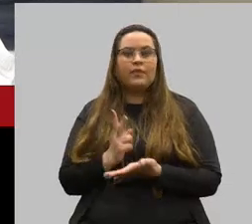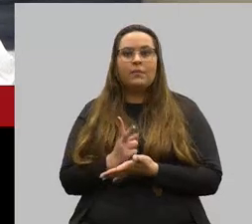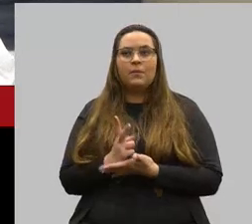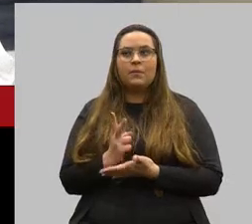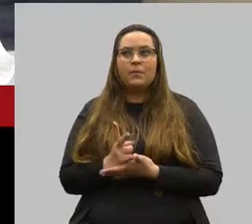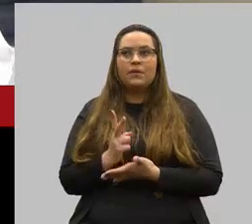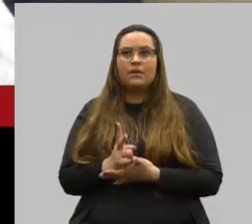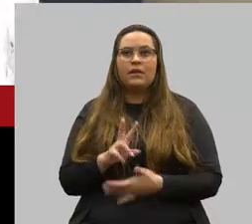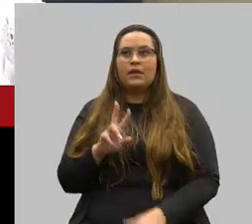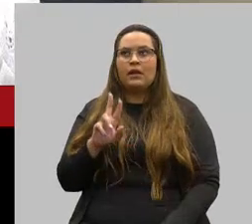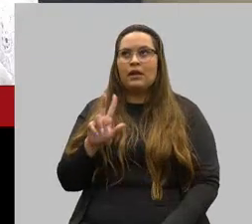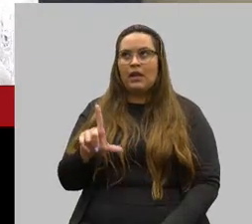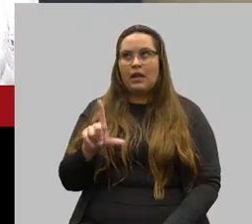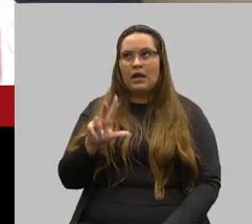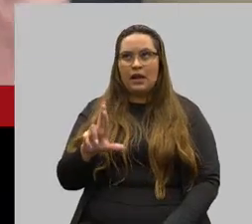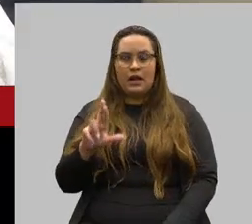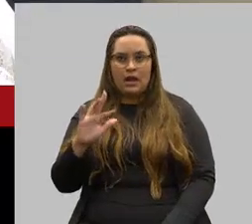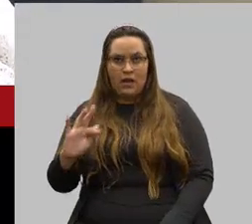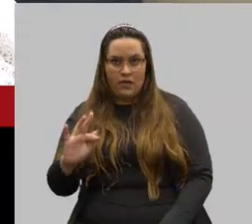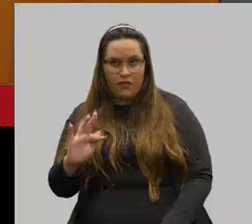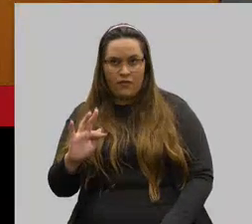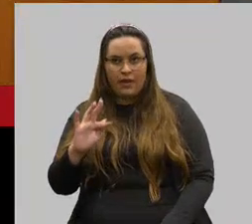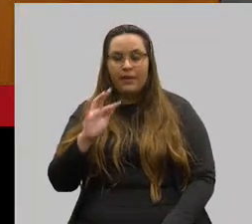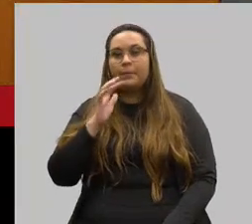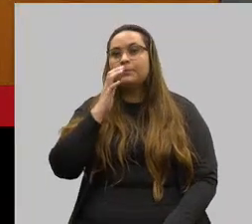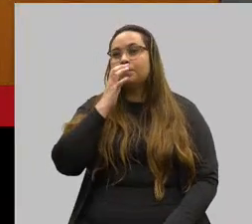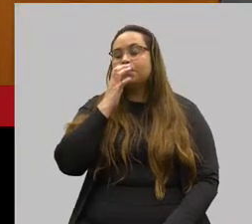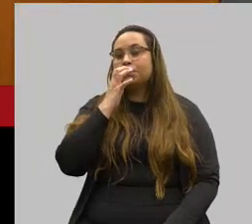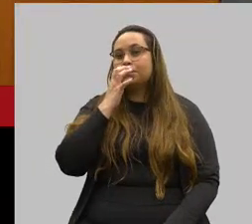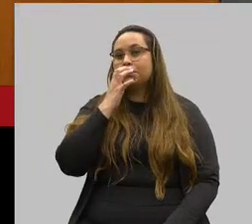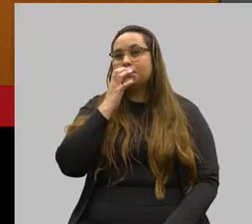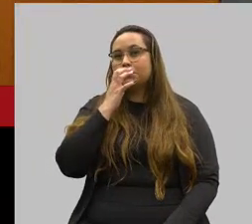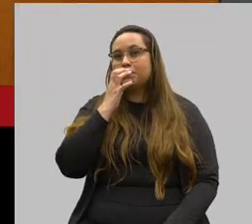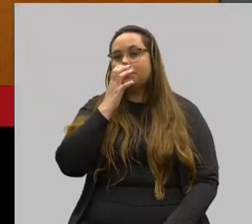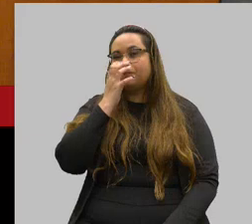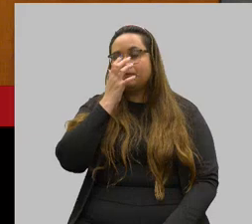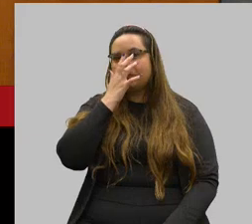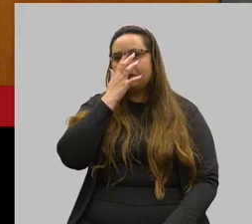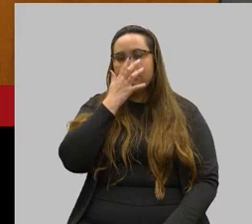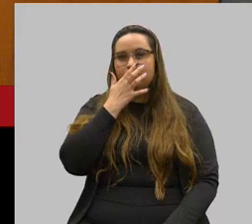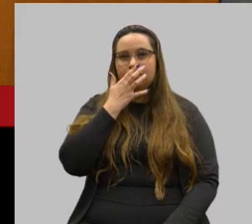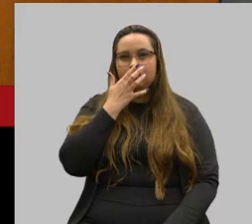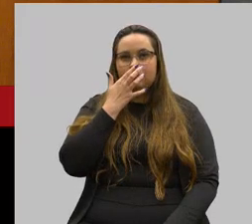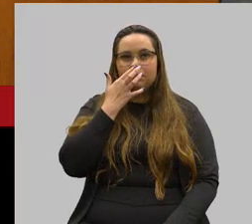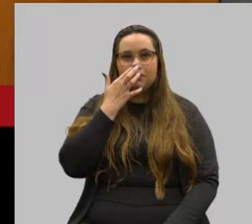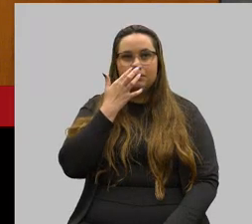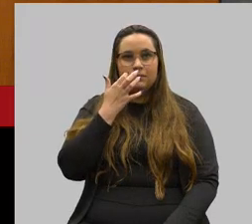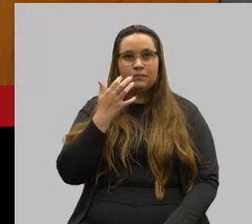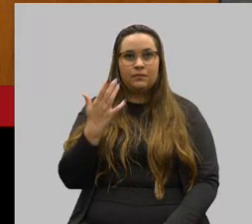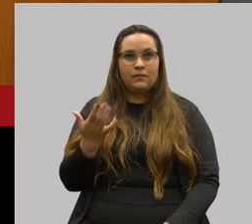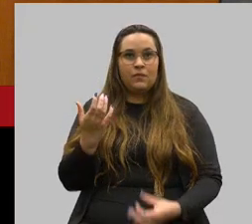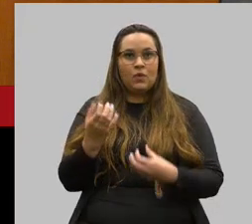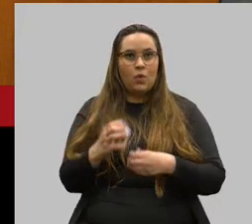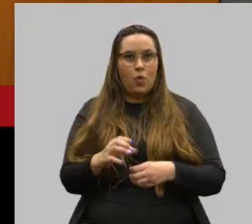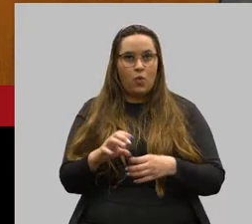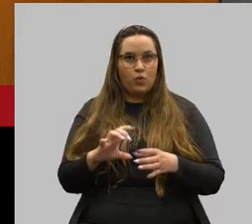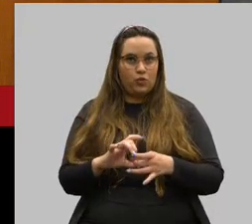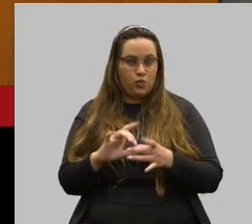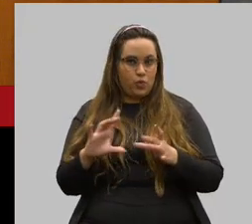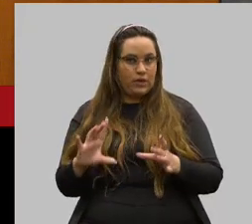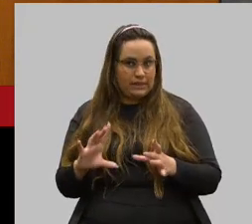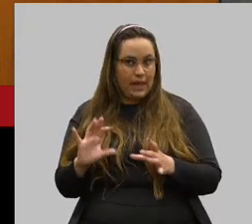lrf Ok essas 255 vagas que a senhora trouxe aqui né o concurso autorizado Doutora Letícia